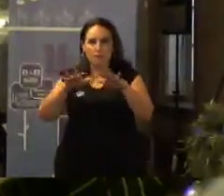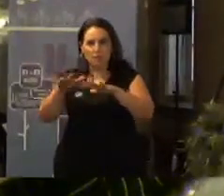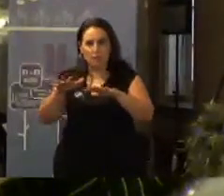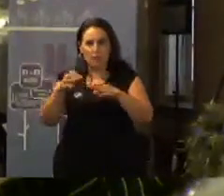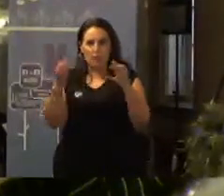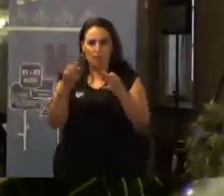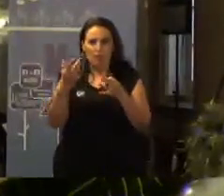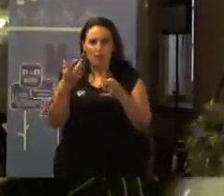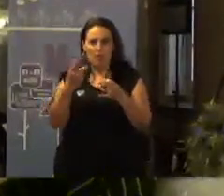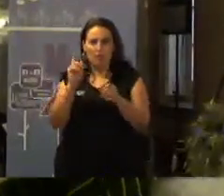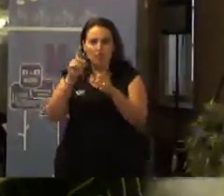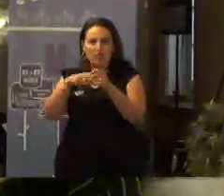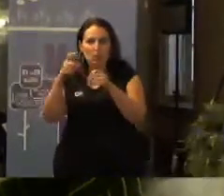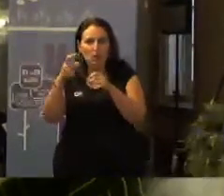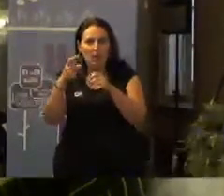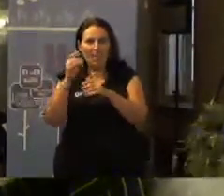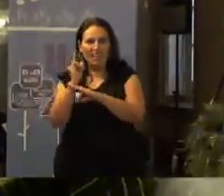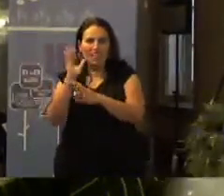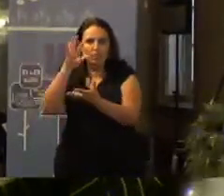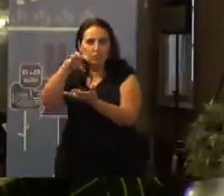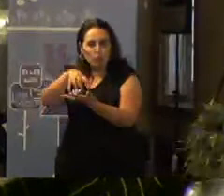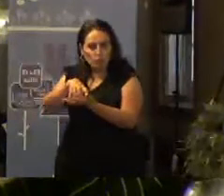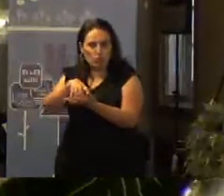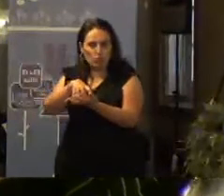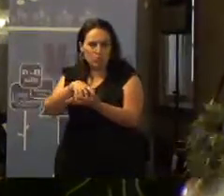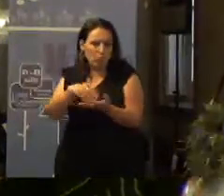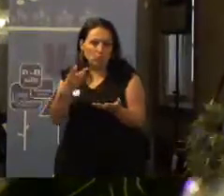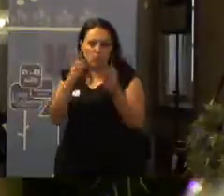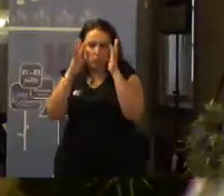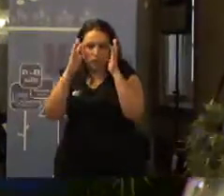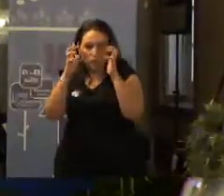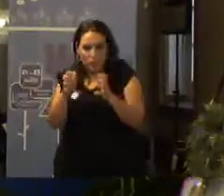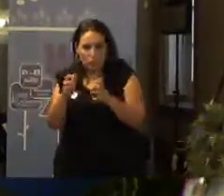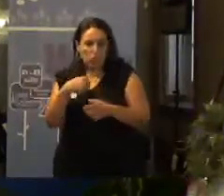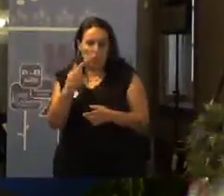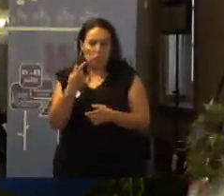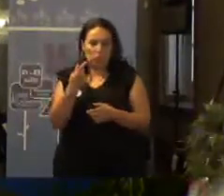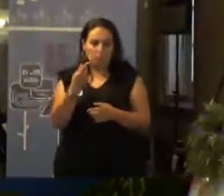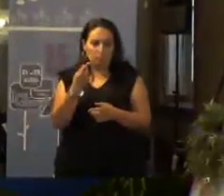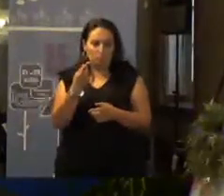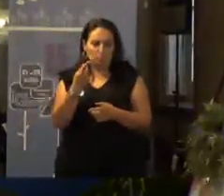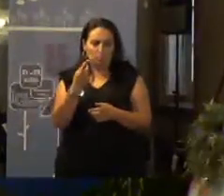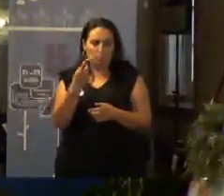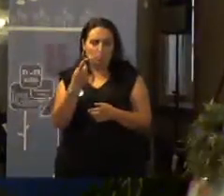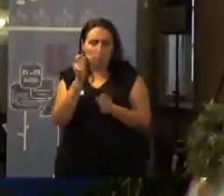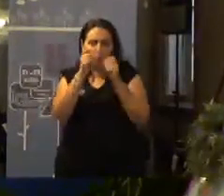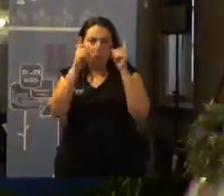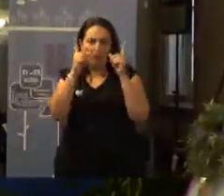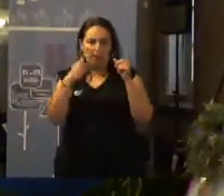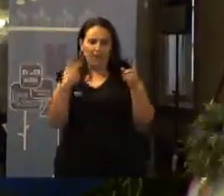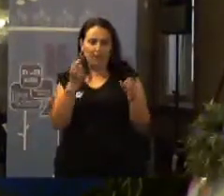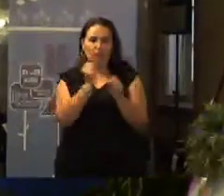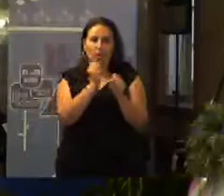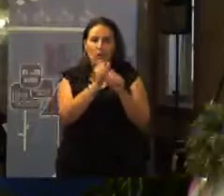instituições enquanto instrumento de acumulação de forças, eu não vejo razão nenhuma para que o trabalho parlamentar, para que